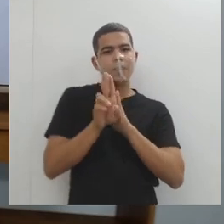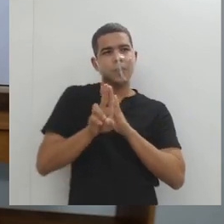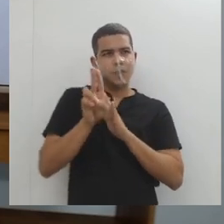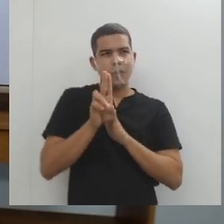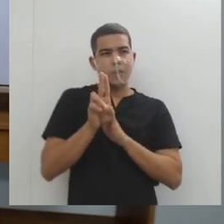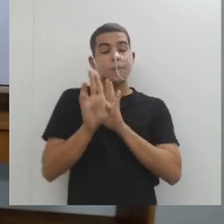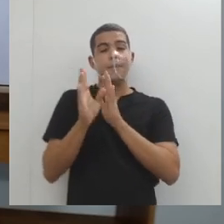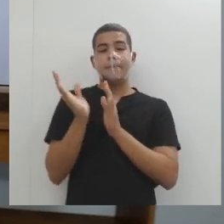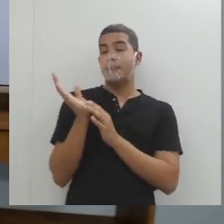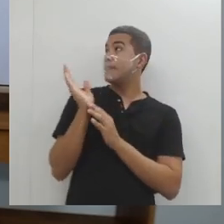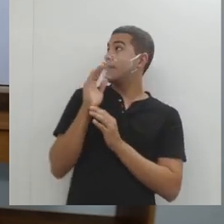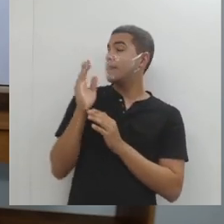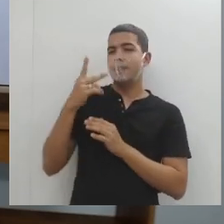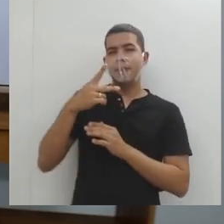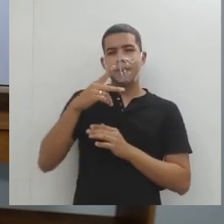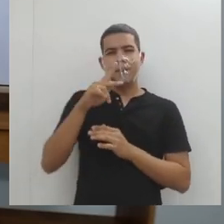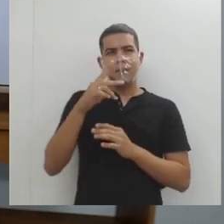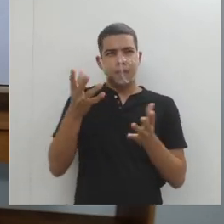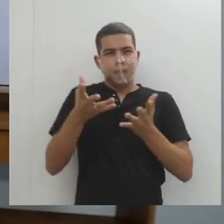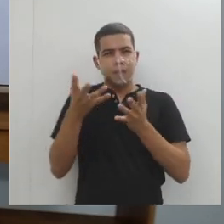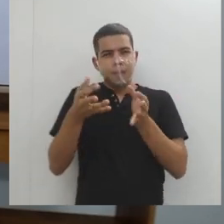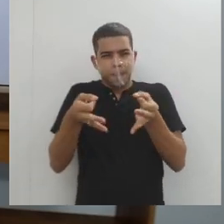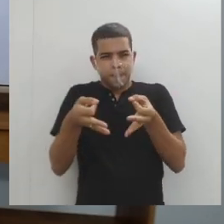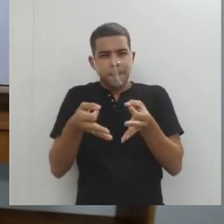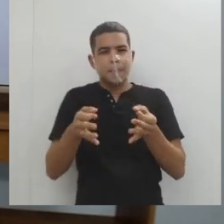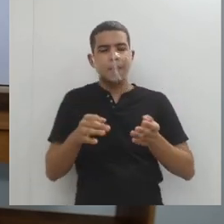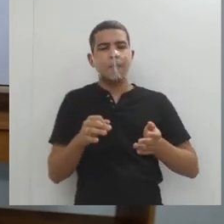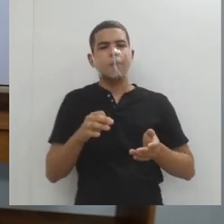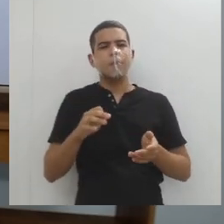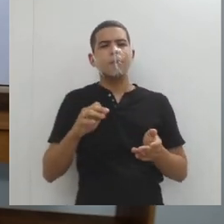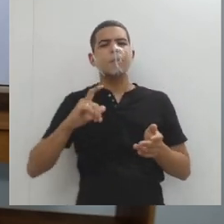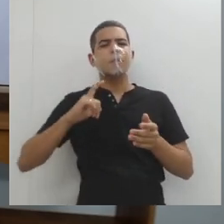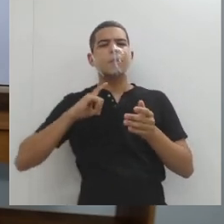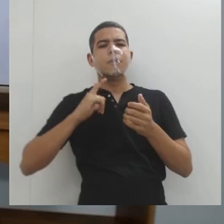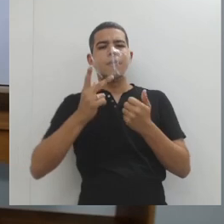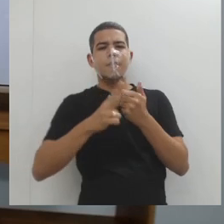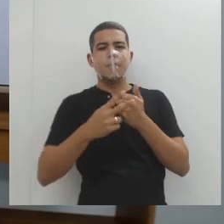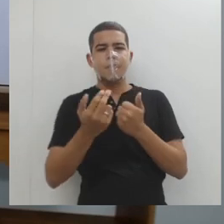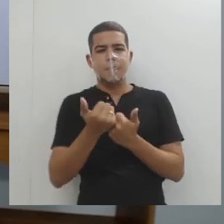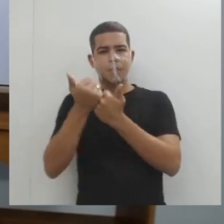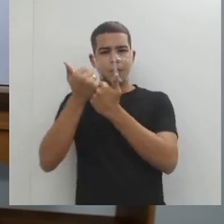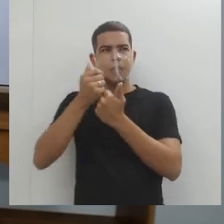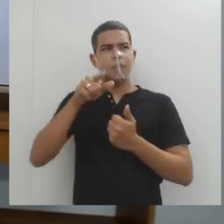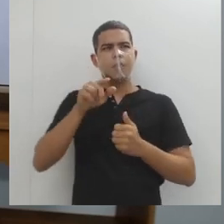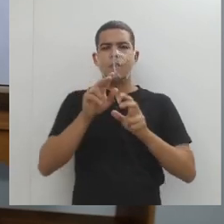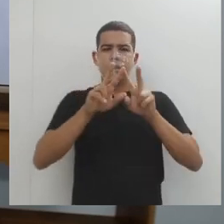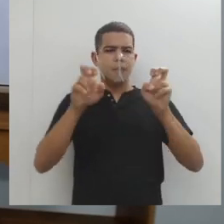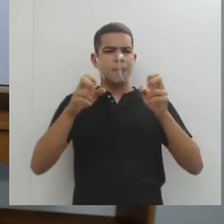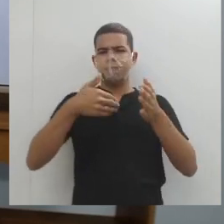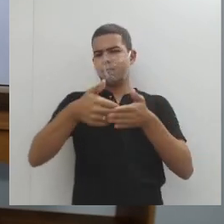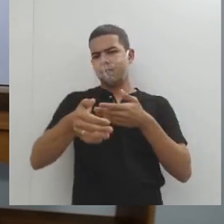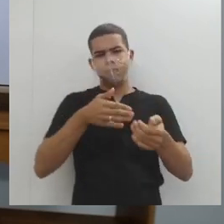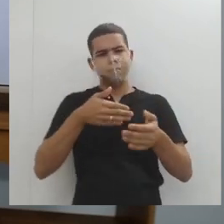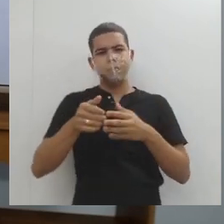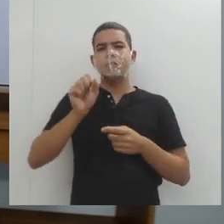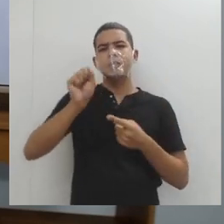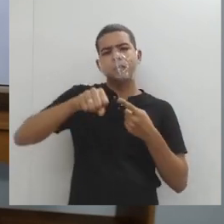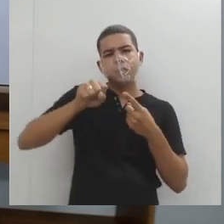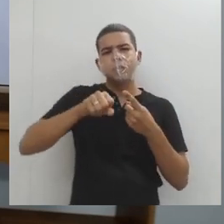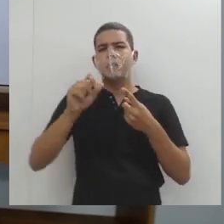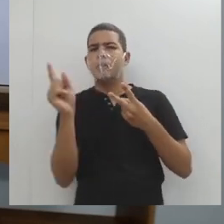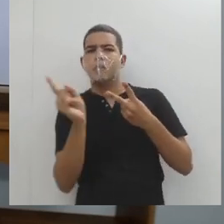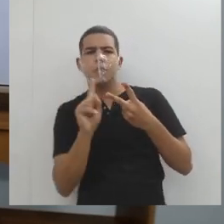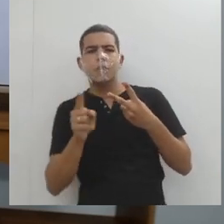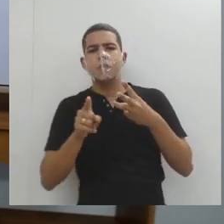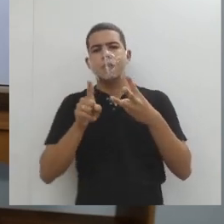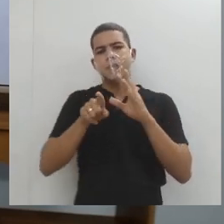no present perfect, o teu verbo auxiliar ou os teus verbos auxiliares, eles aparecerão em todos os modos. Na frase afirmativa,